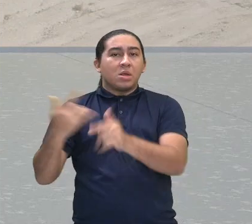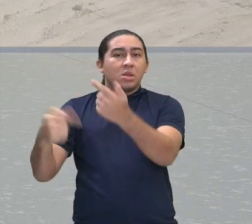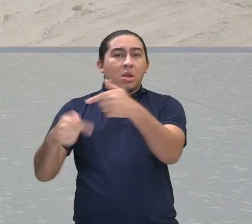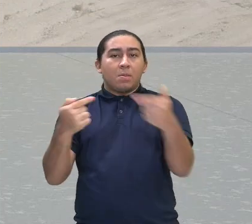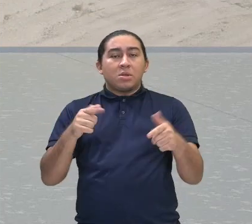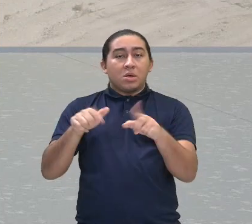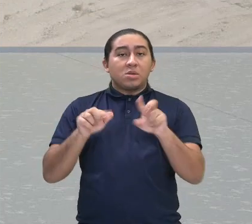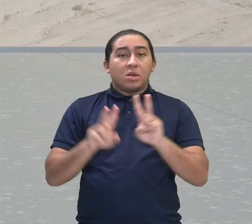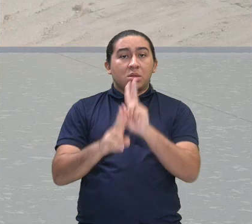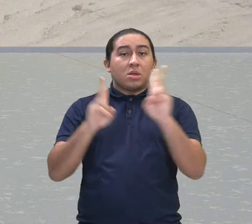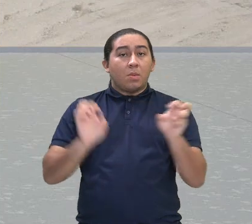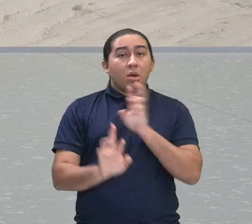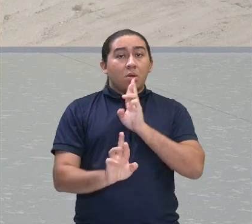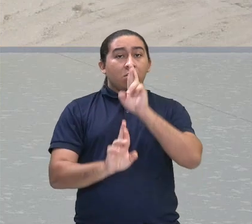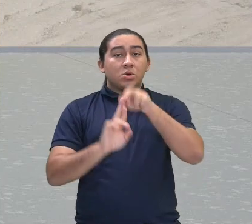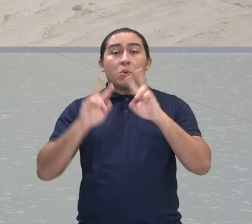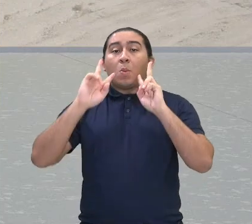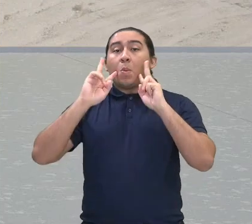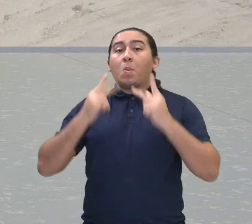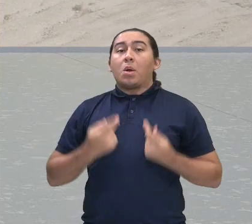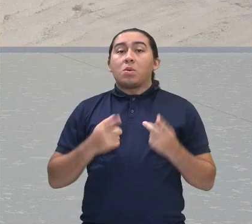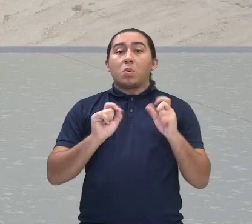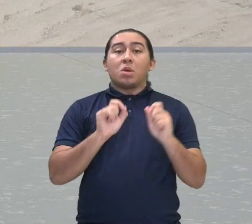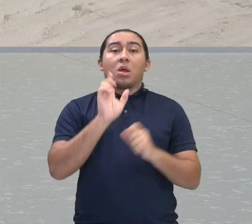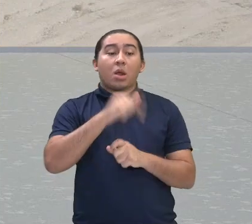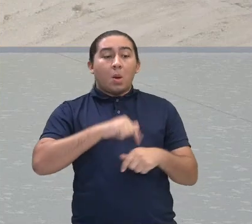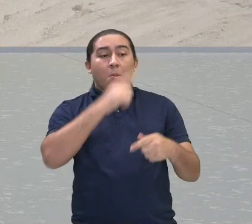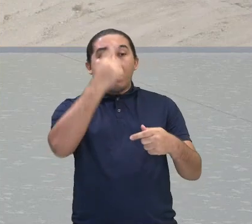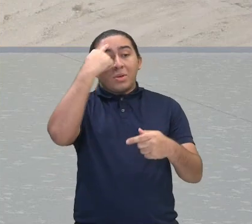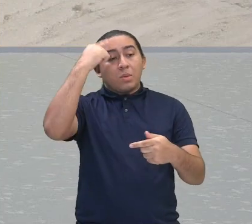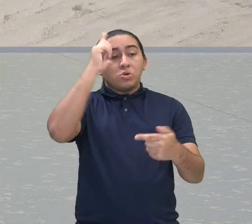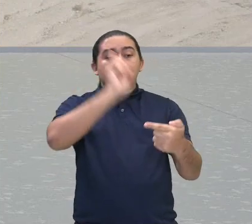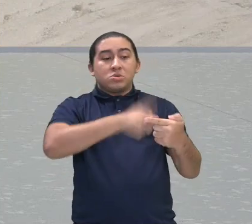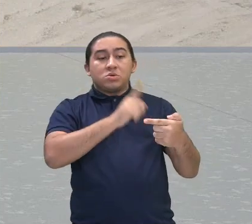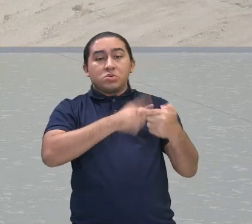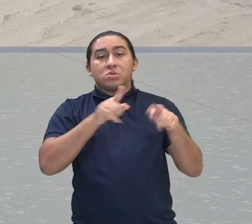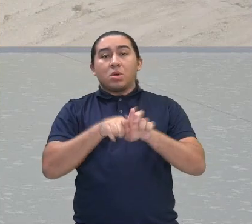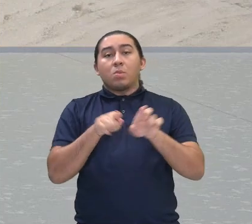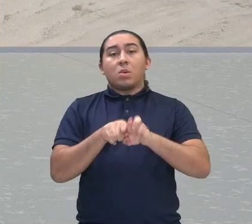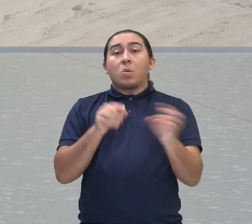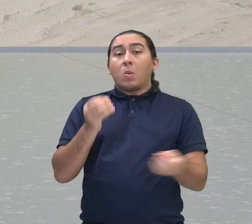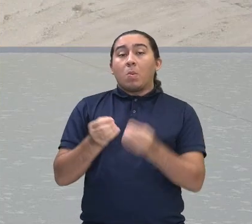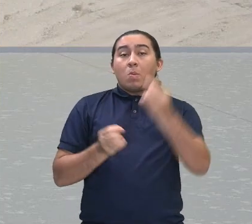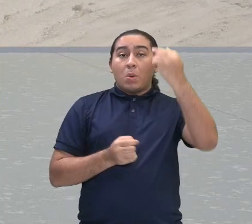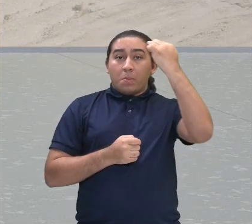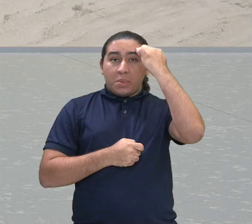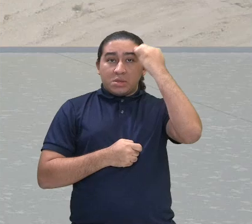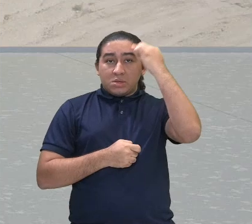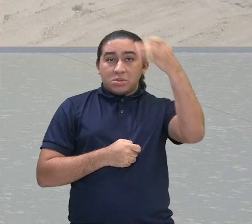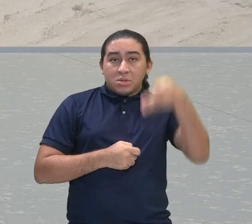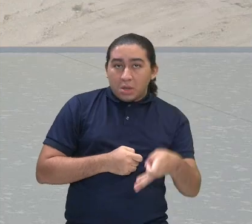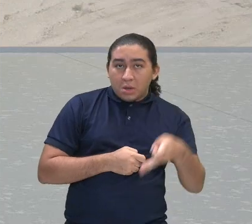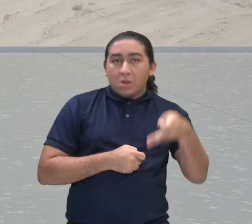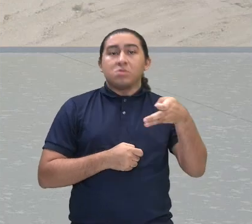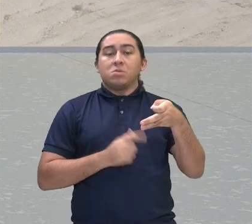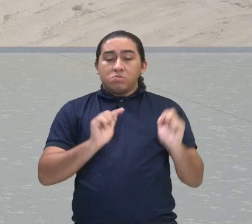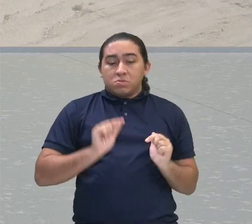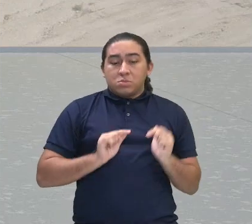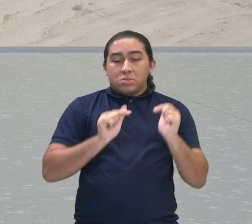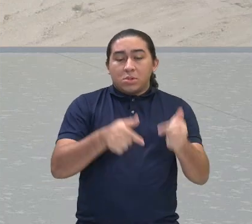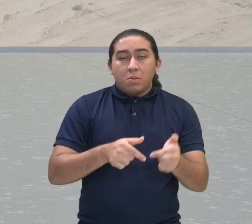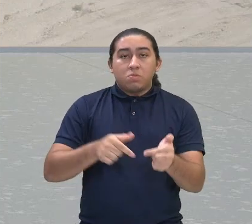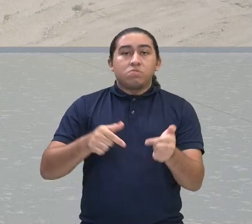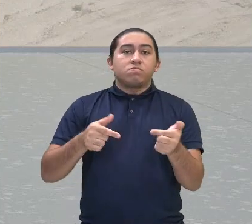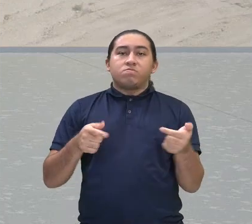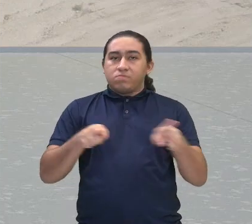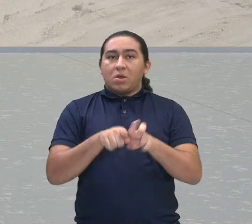questões humanas do ser, do que é o pensamento crítico, do compreender o meio, de pensar de modo prático, de pensar através